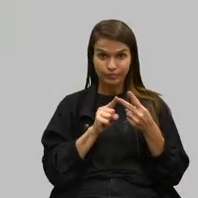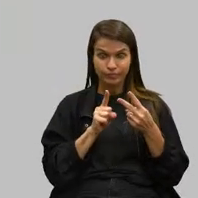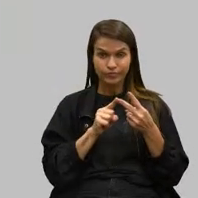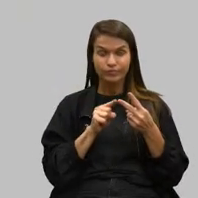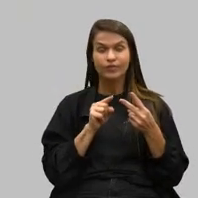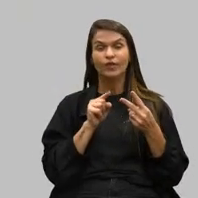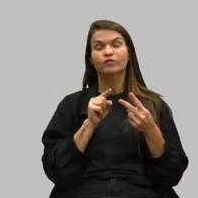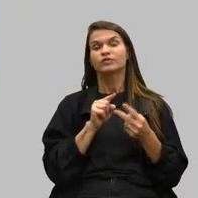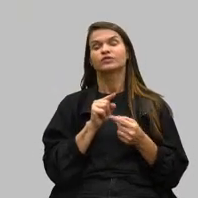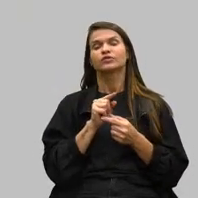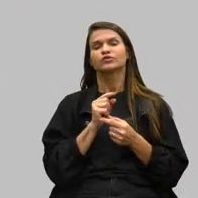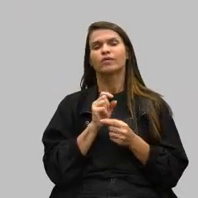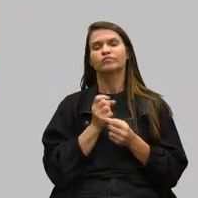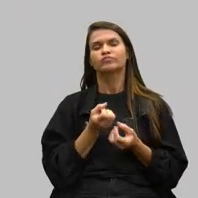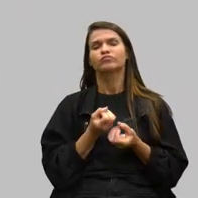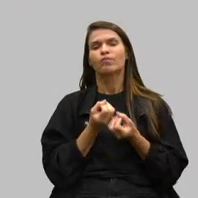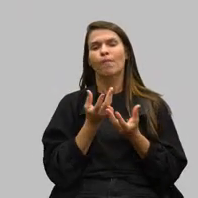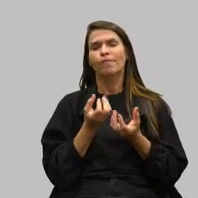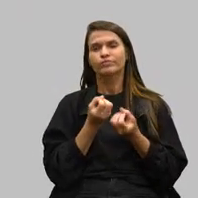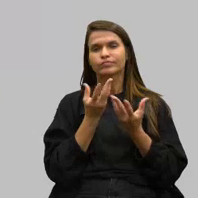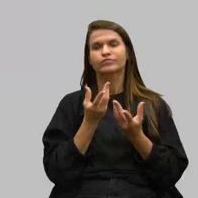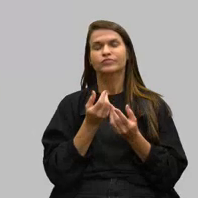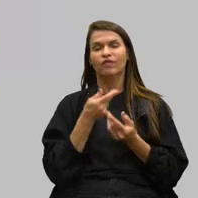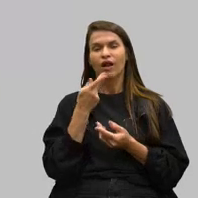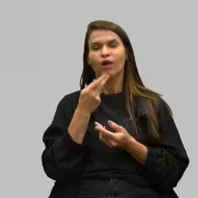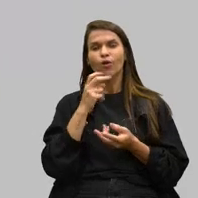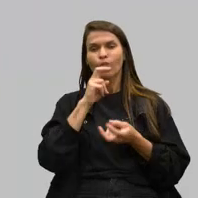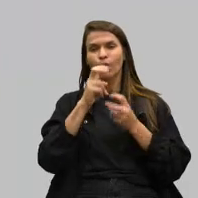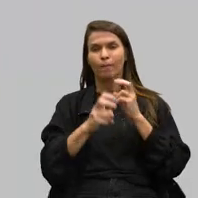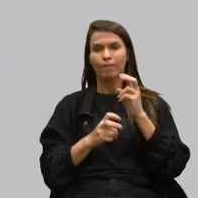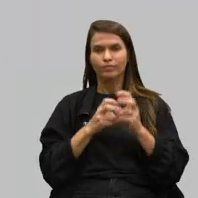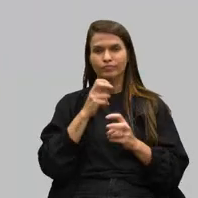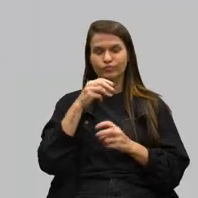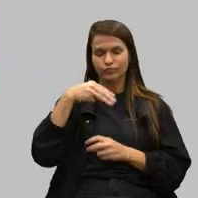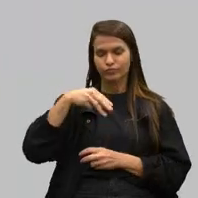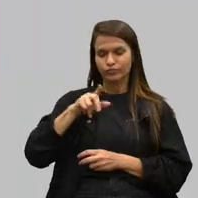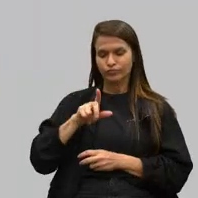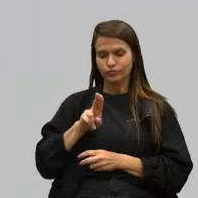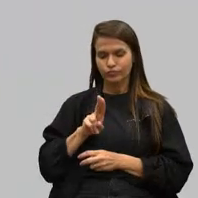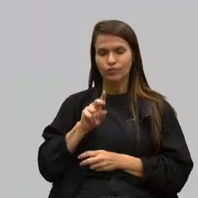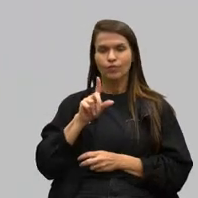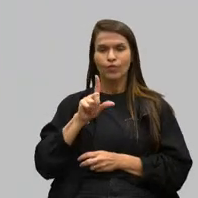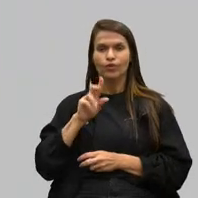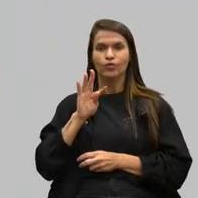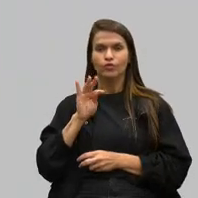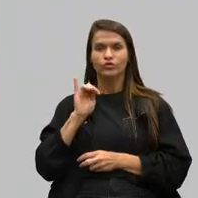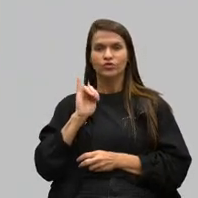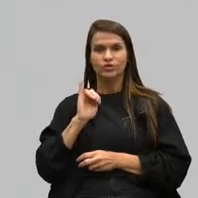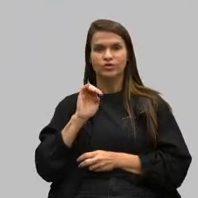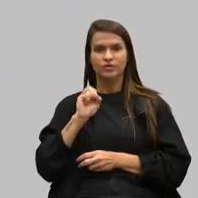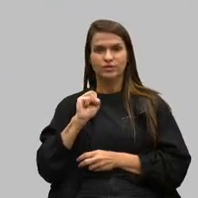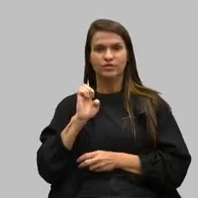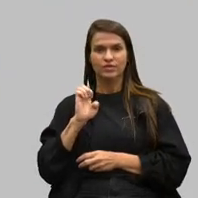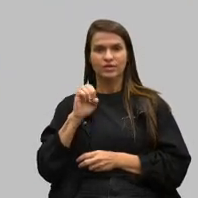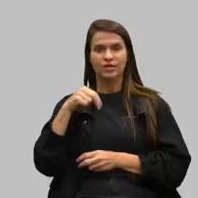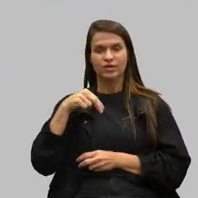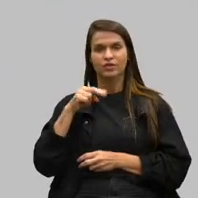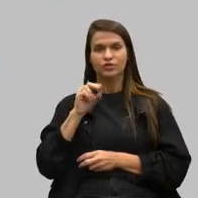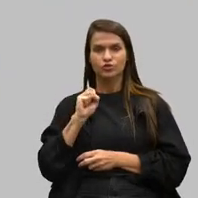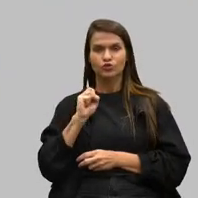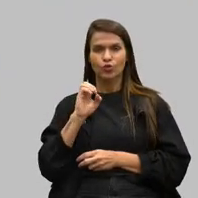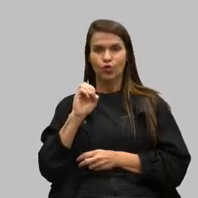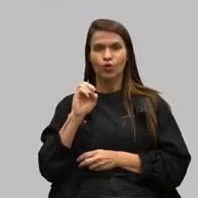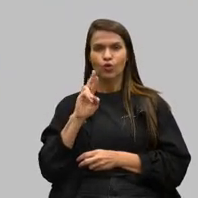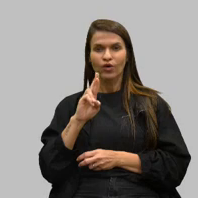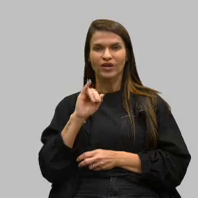você, na sua explanação, falou dos parques multissensoriais. Aí é a praia, é